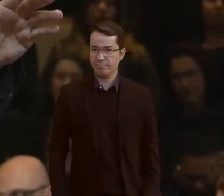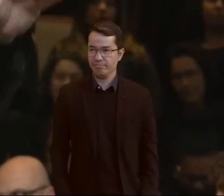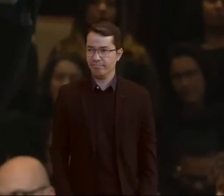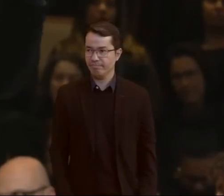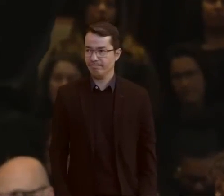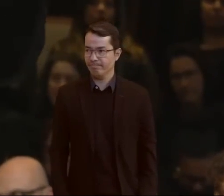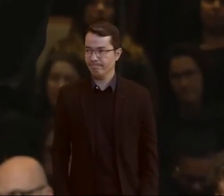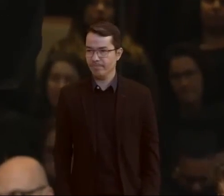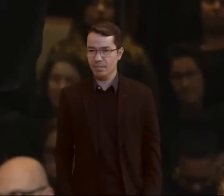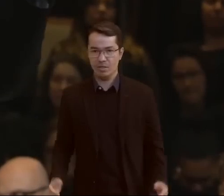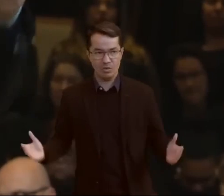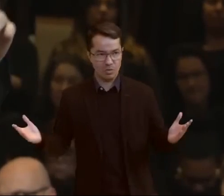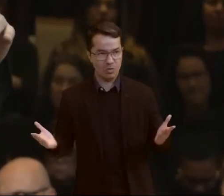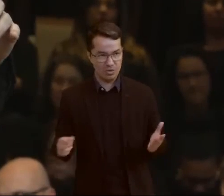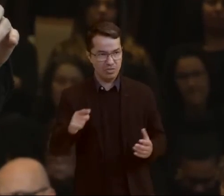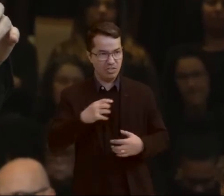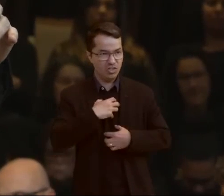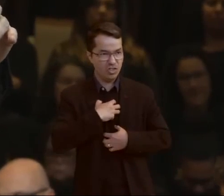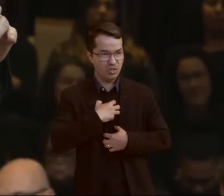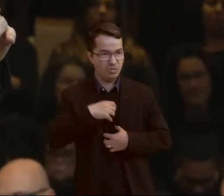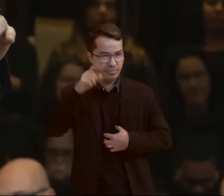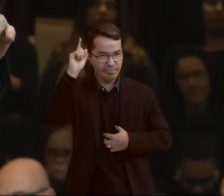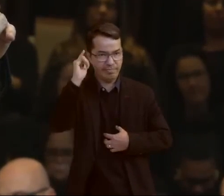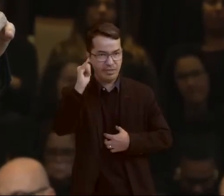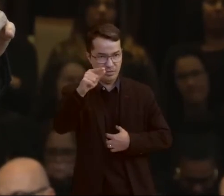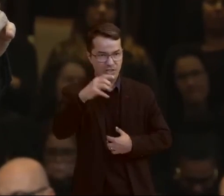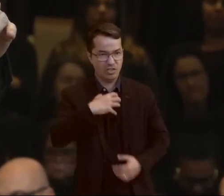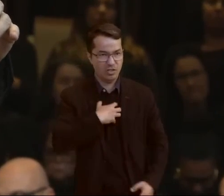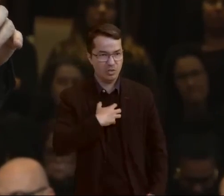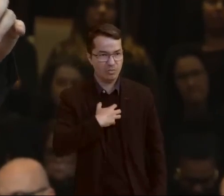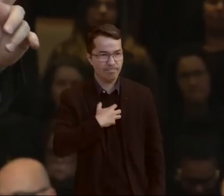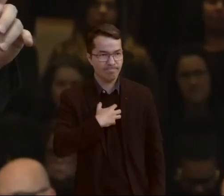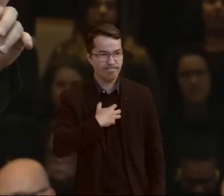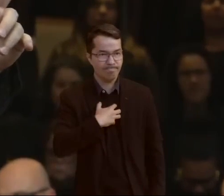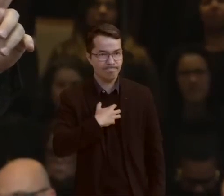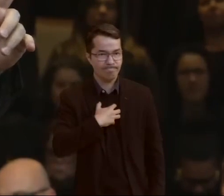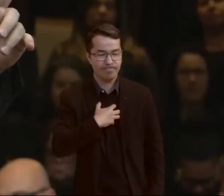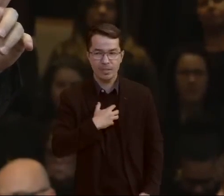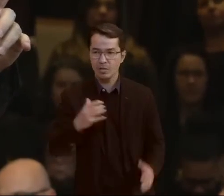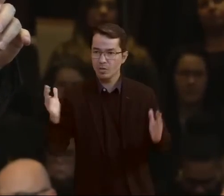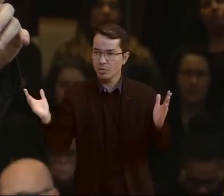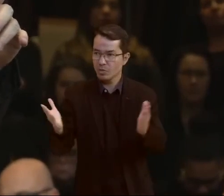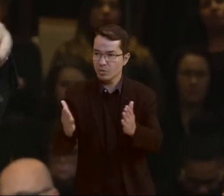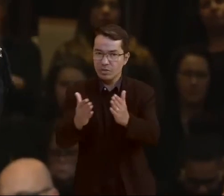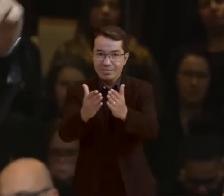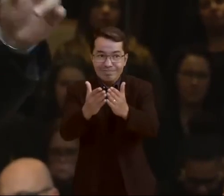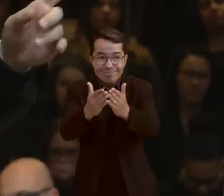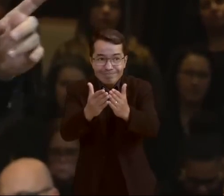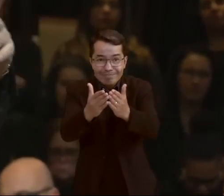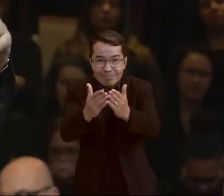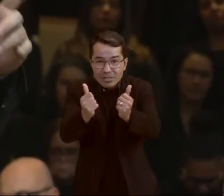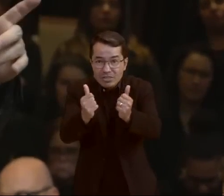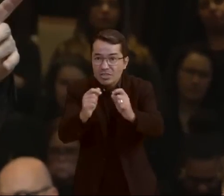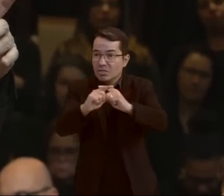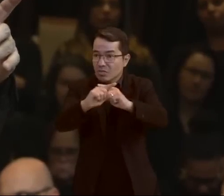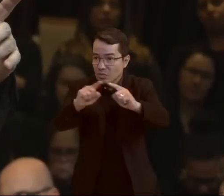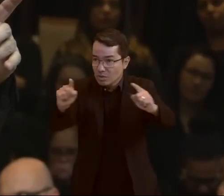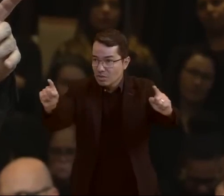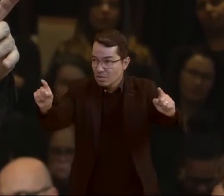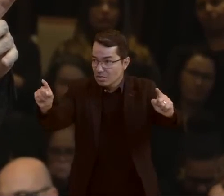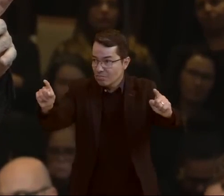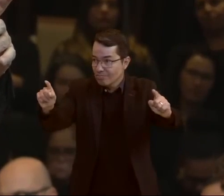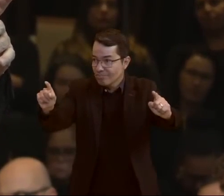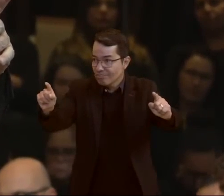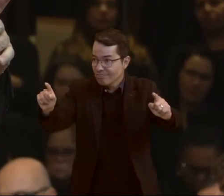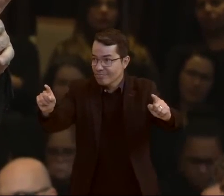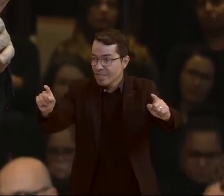algumas decisões muito fortes com o Senhor. Eu vou pedir para alguns que estão aqui, já frequentando essa igreja há muito